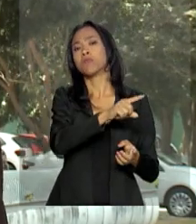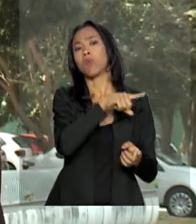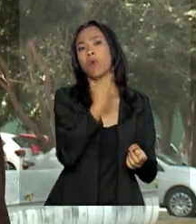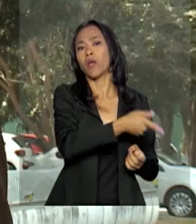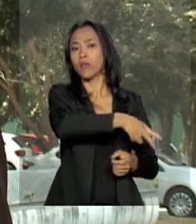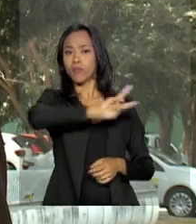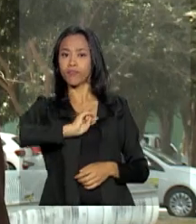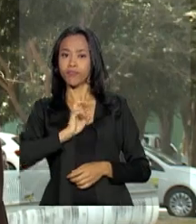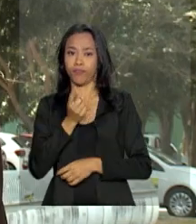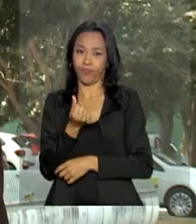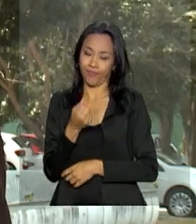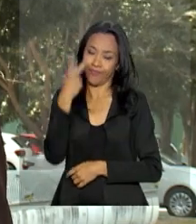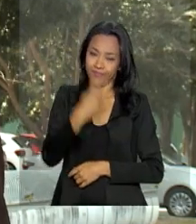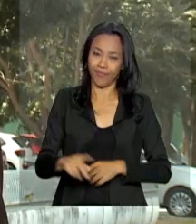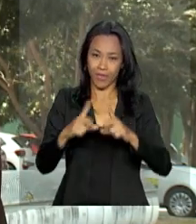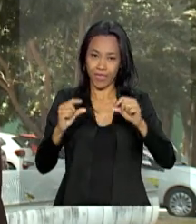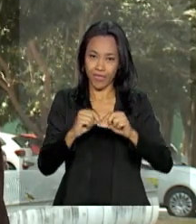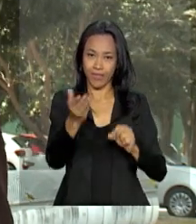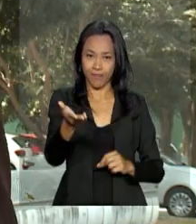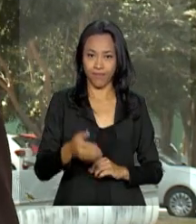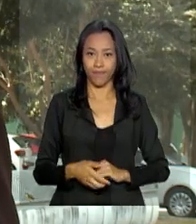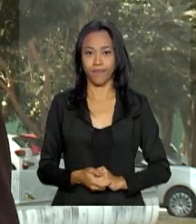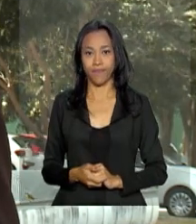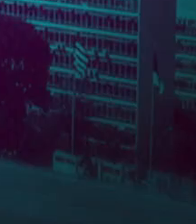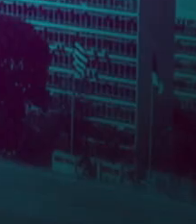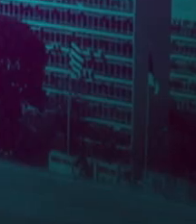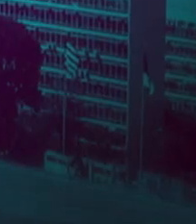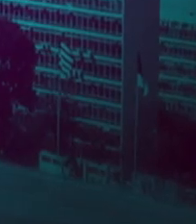de brasília nem pereira